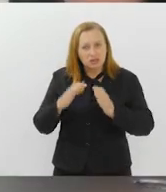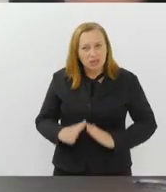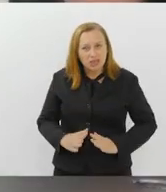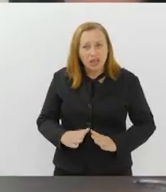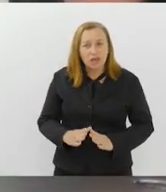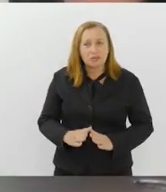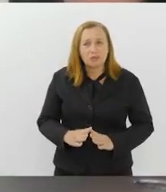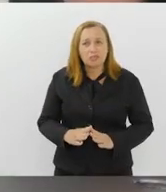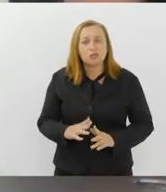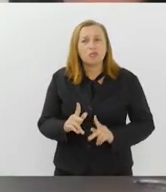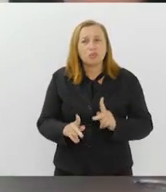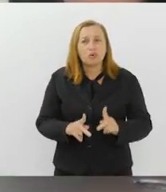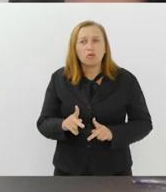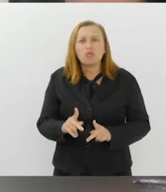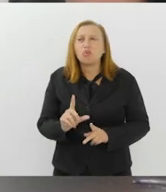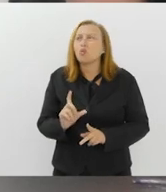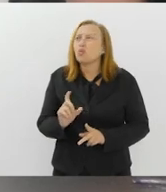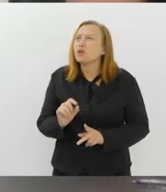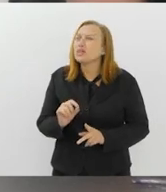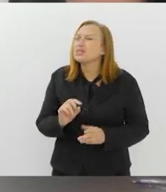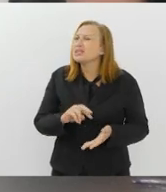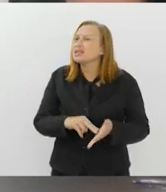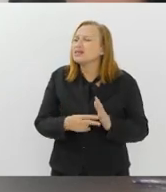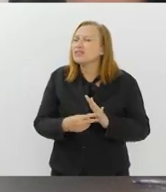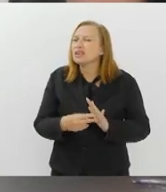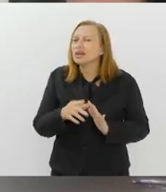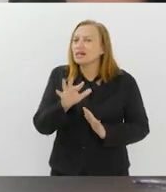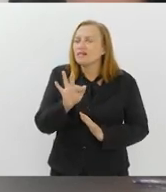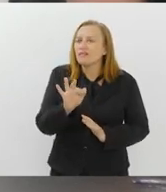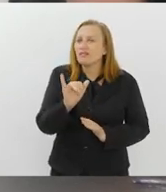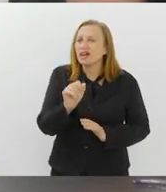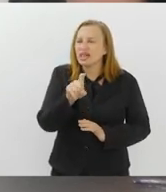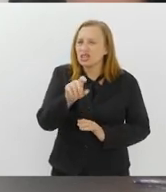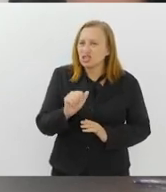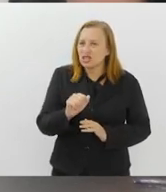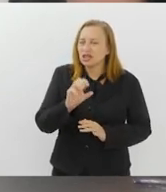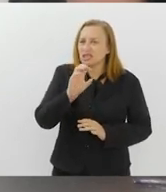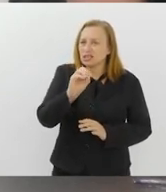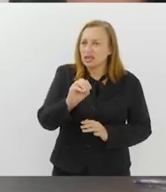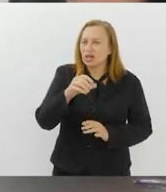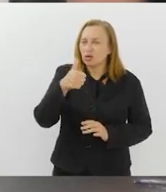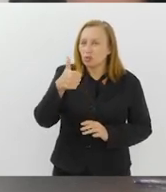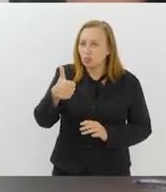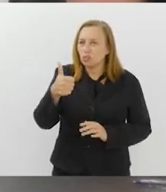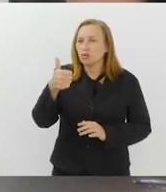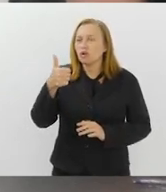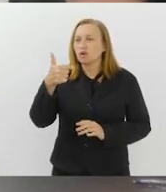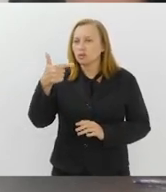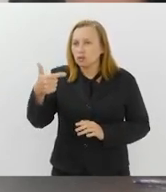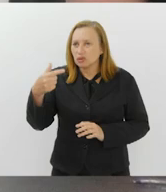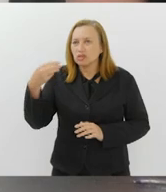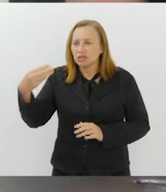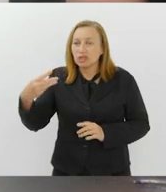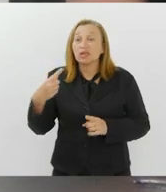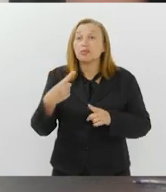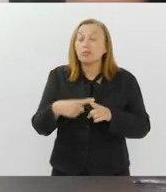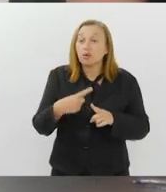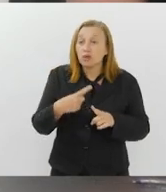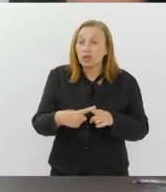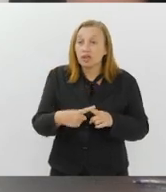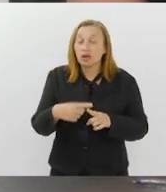público, o que seria faixa 0, faixa 1, faixa 2 e faixa 3, e por que a Unimed está na faixa 3? Unimed